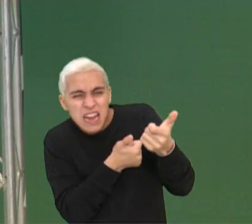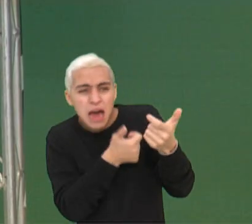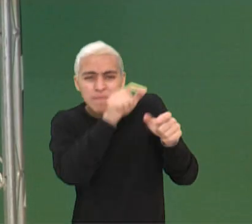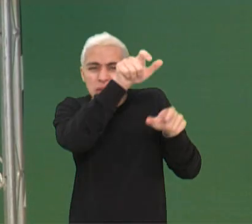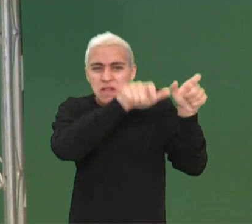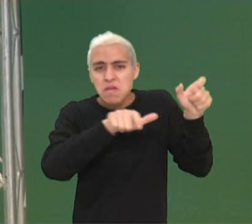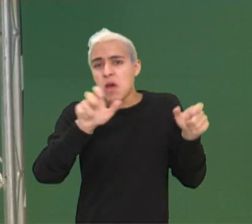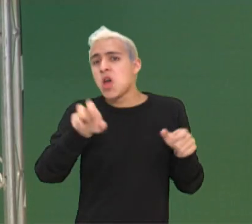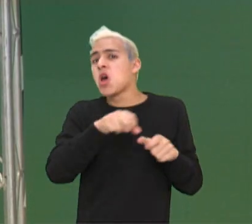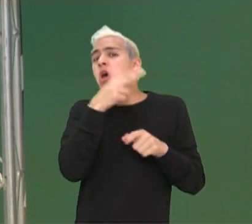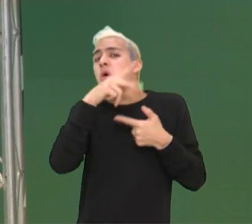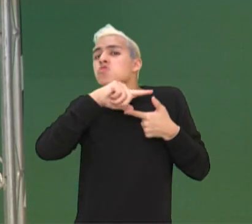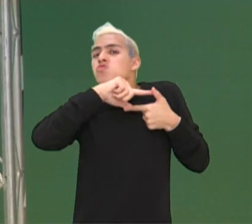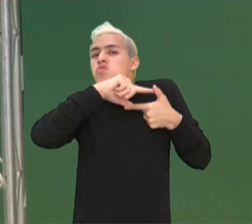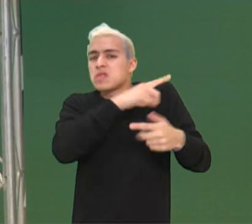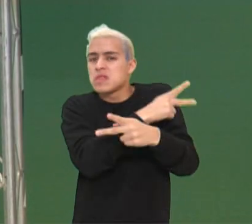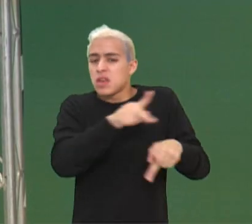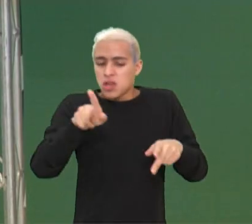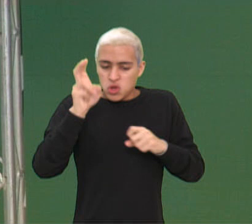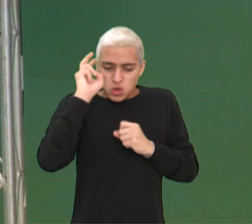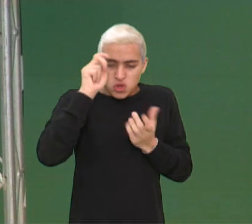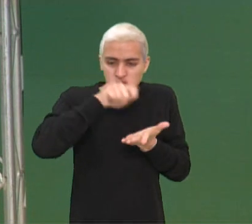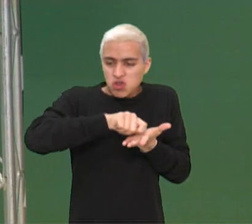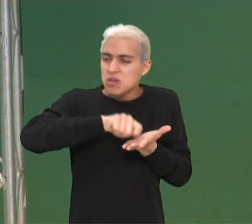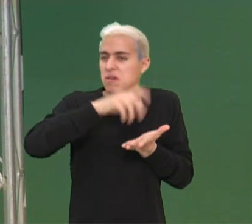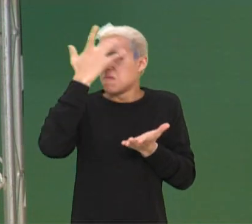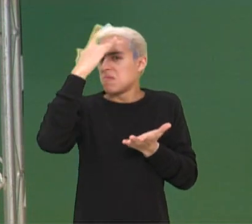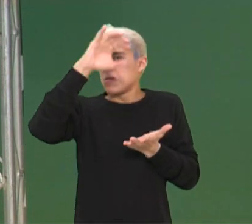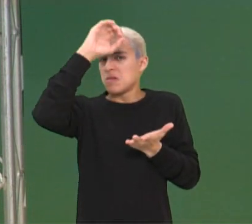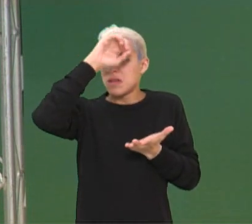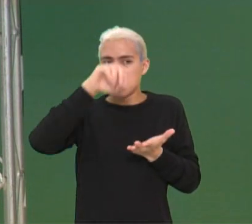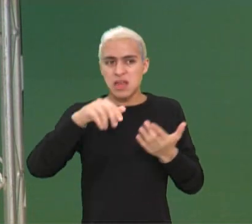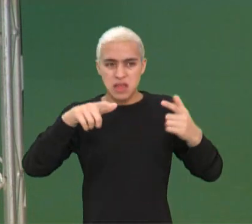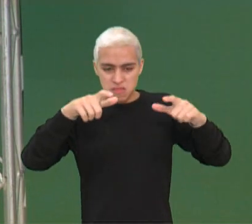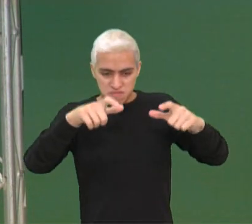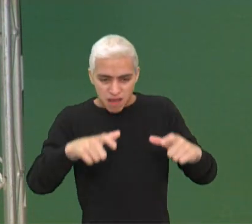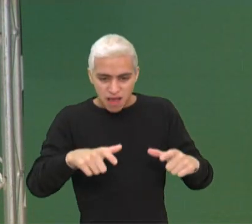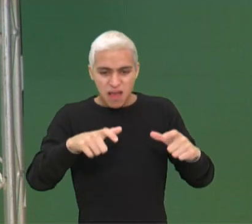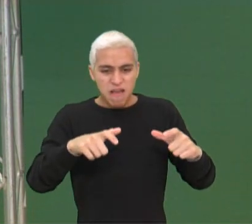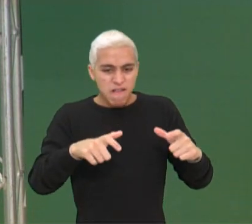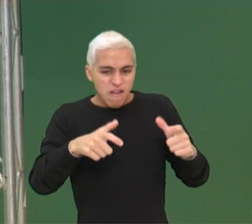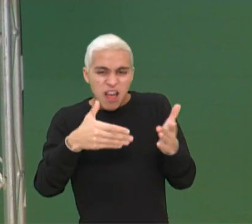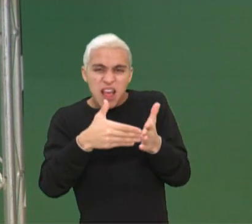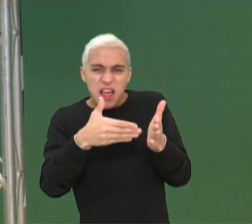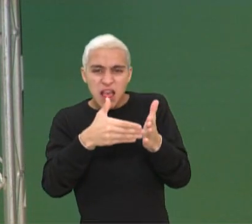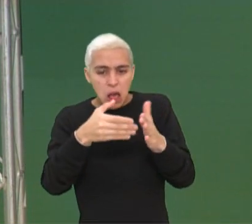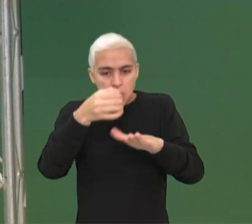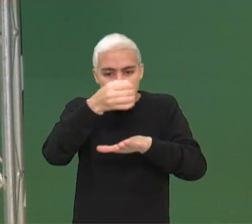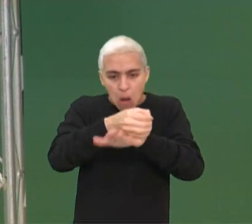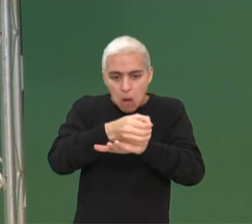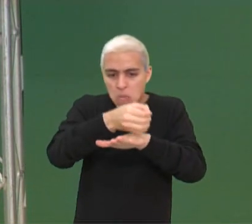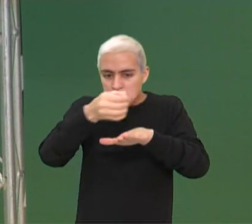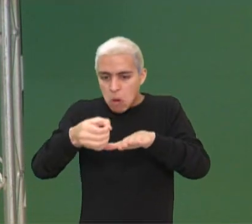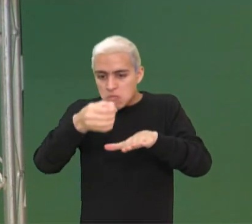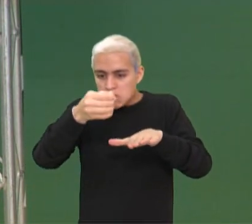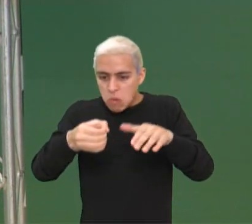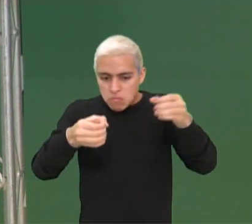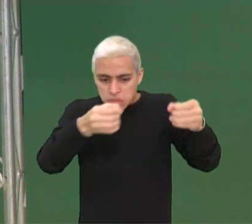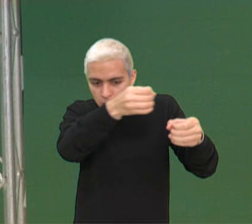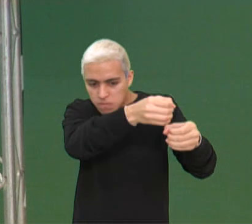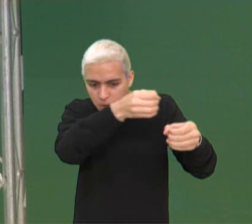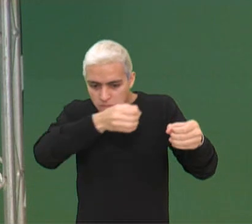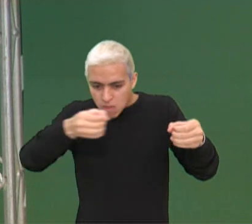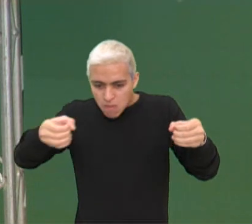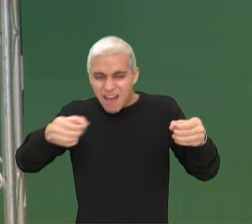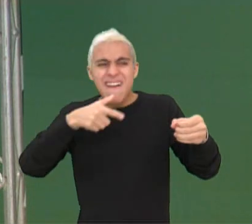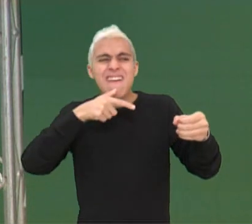esse tipo de marcação, e o tabuleiro ali que eles iam bloqueando, né, as passagens, iam bloqueando, né,